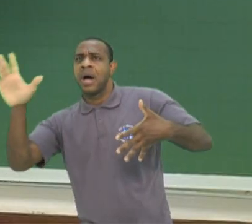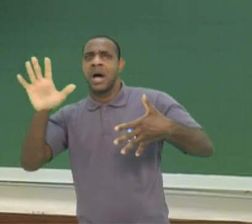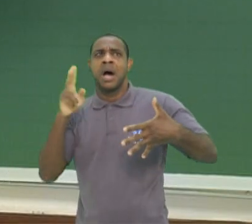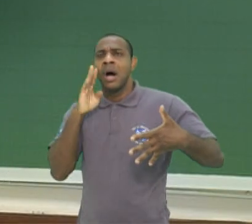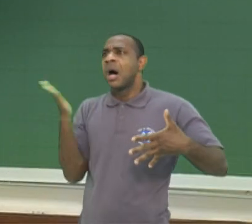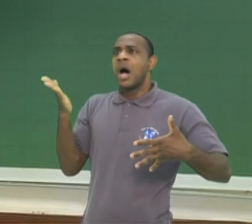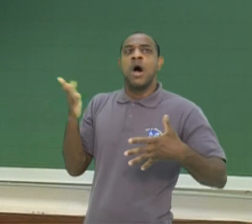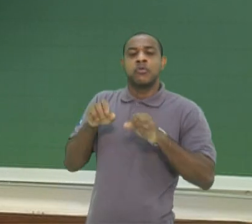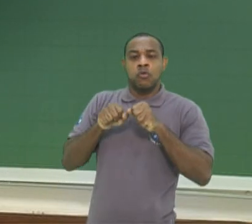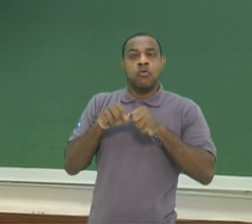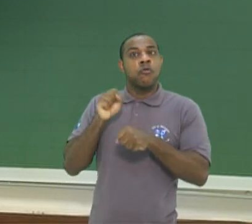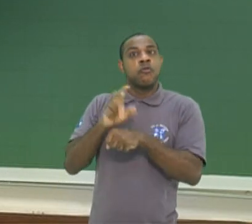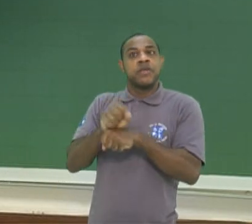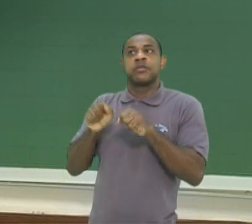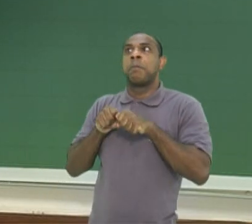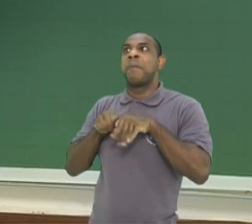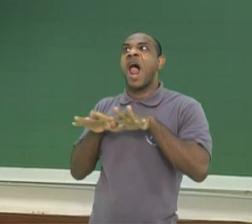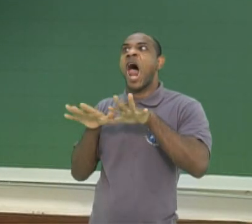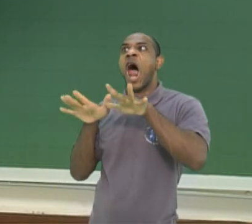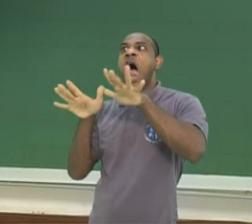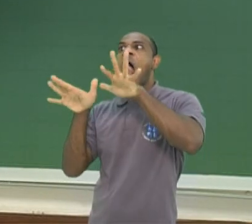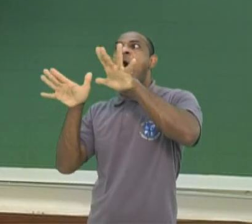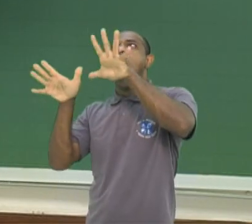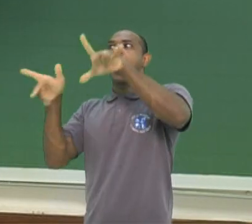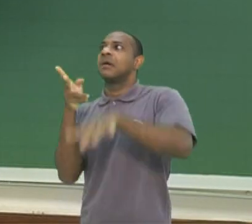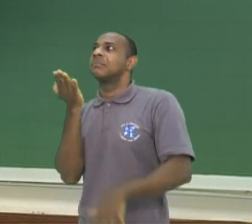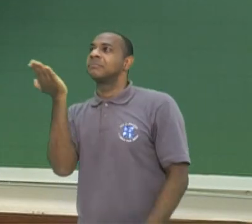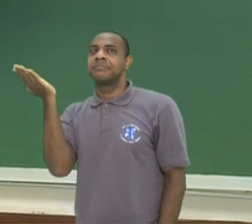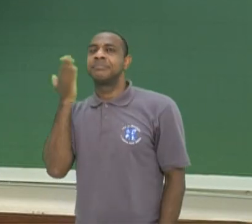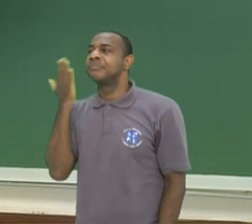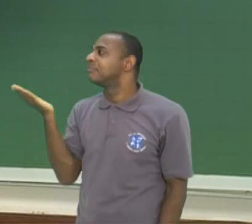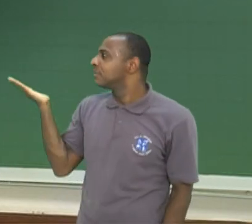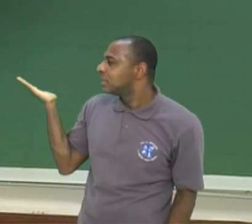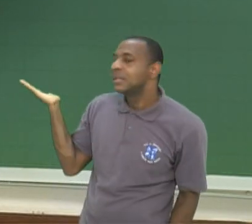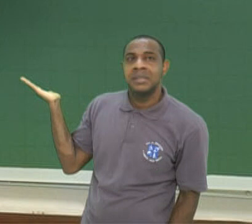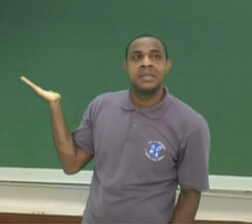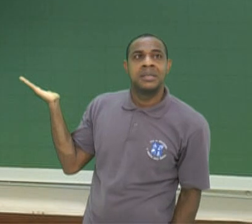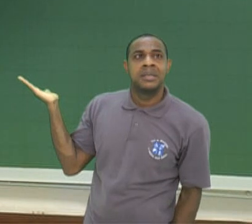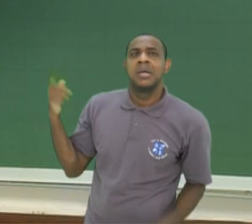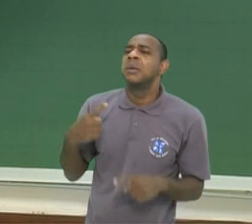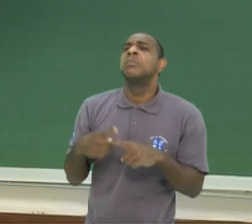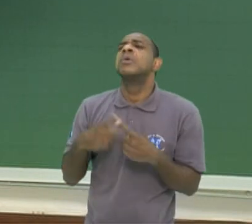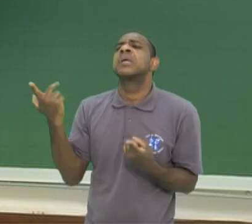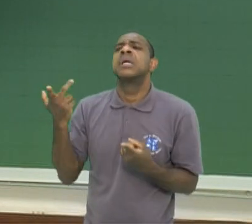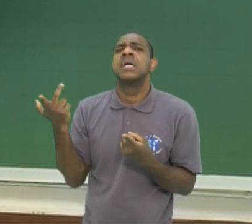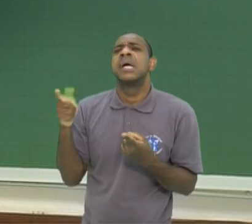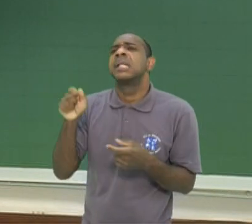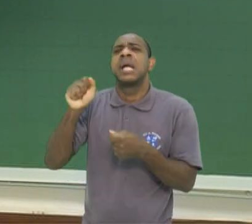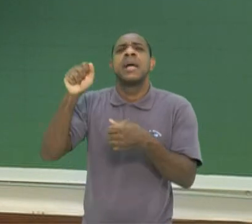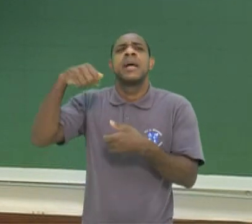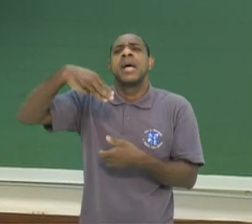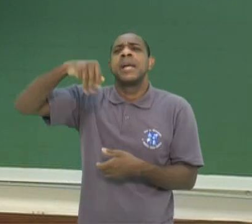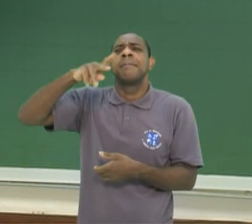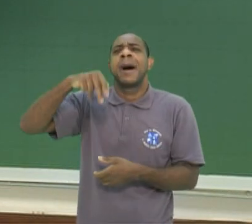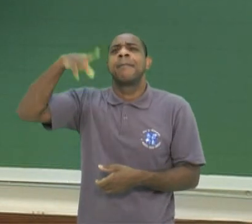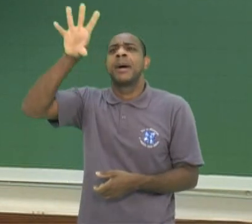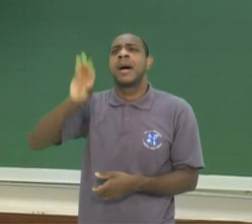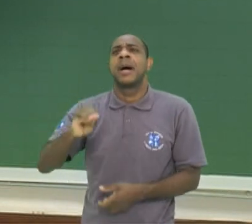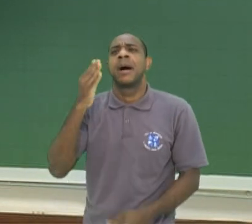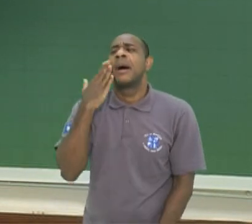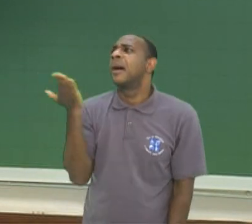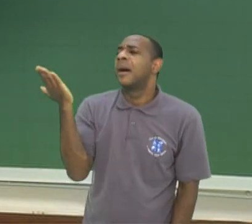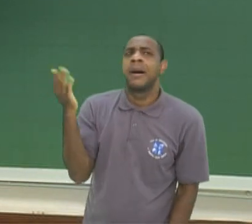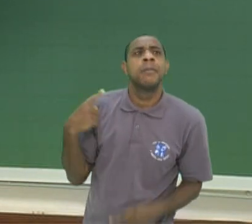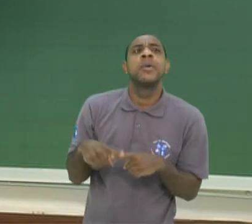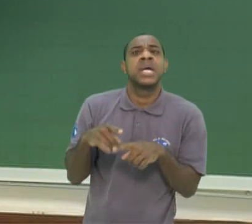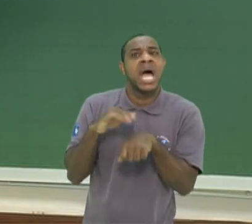conseguiu alcançar. E por que essa imagem no fundo, de um mapa mundi? para fazer referência ao território. A